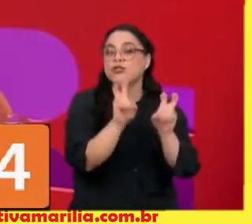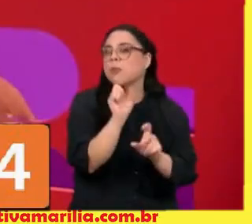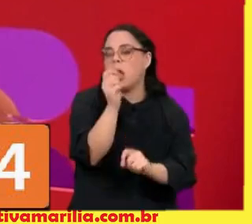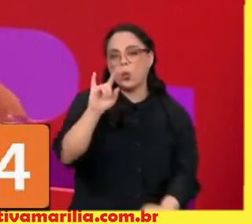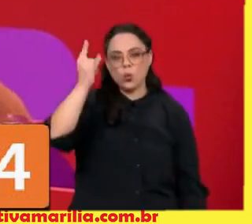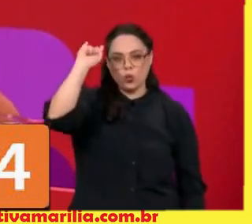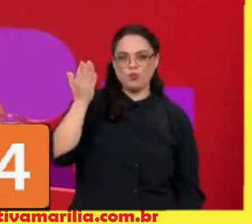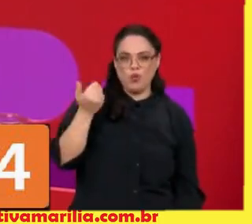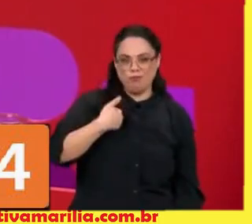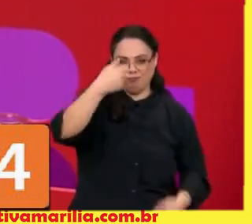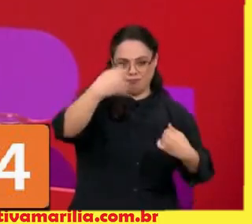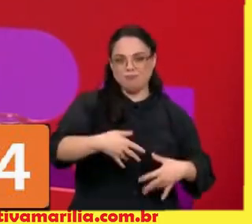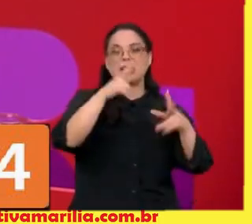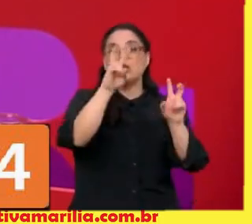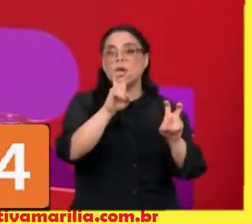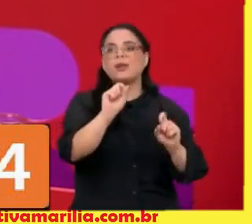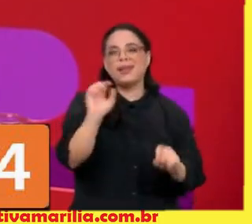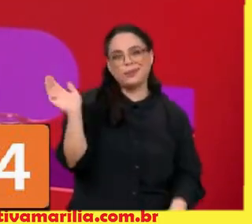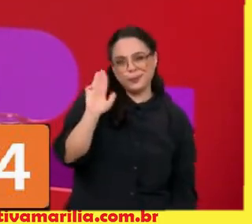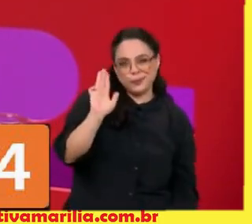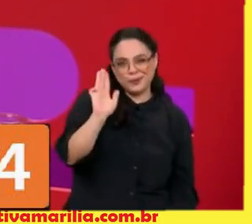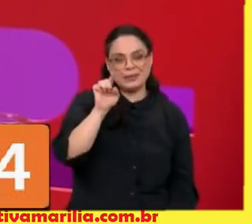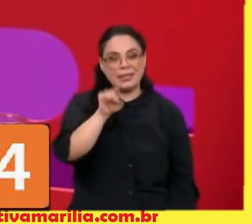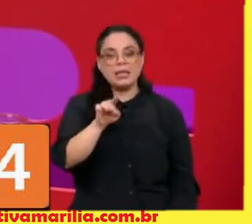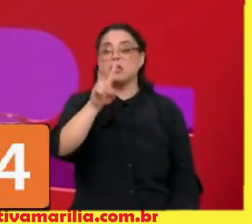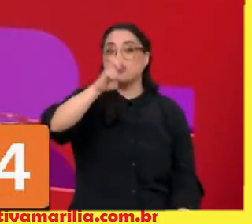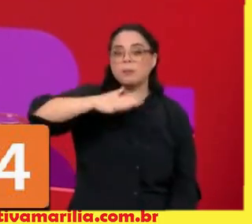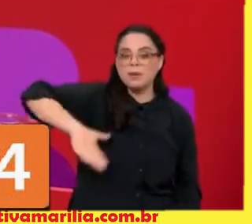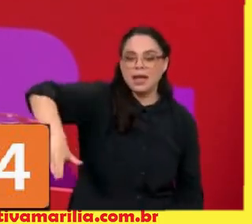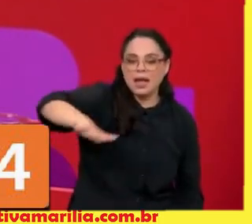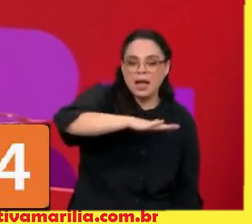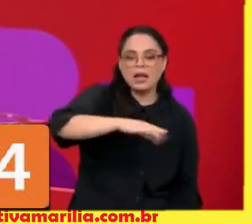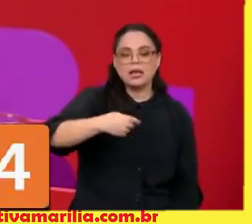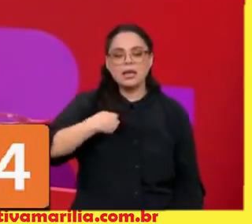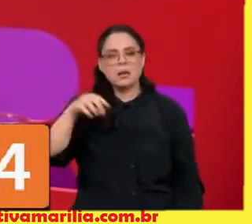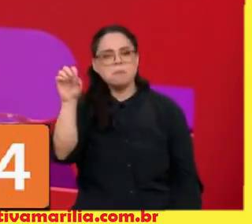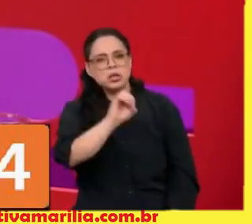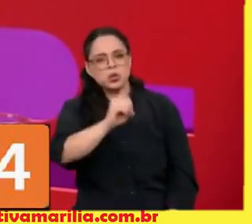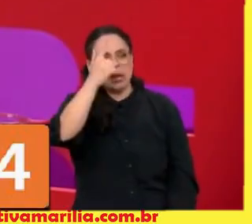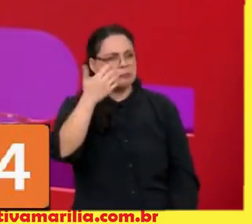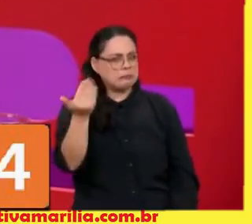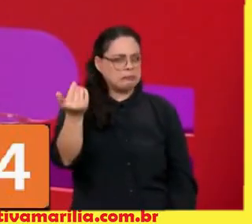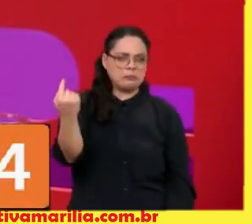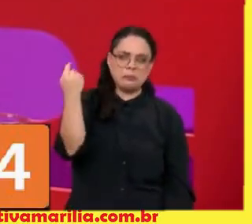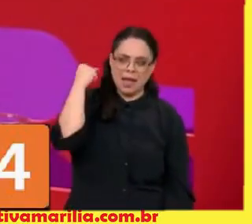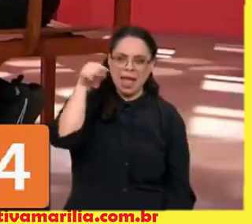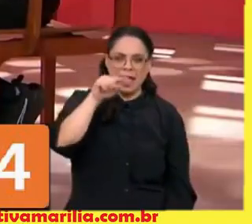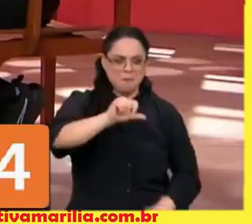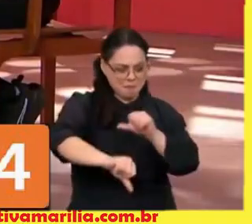Carta Capital, agora. Né, de quando eu fui entrevistar o Lula em São Bernardo, ninguém imaginava que ele ia virar presidente, né?